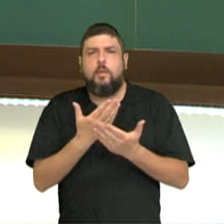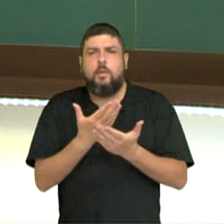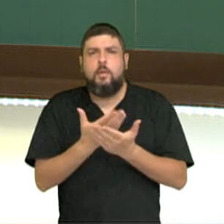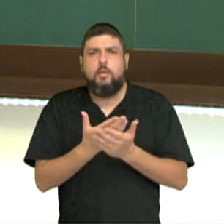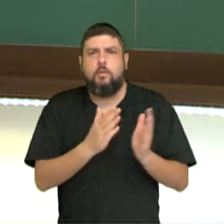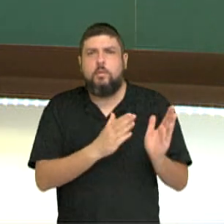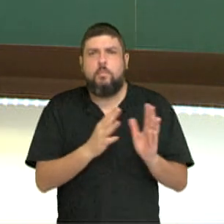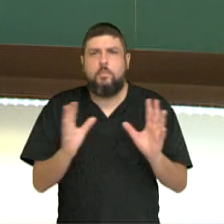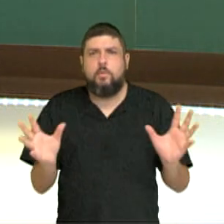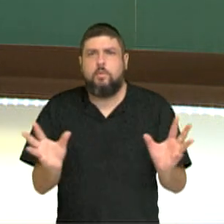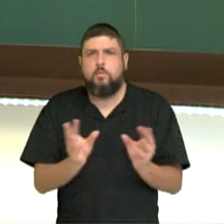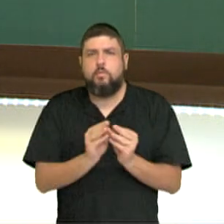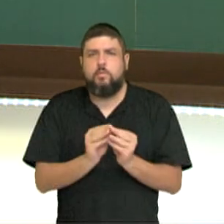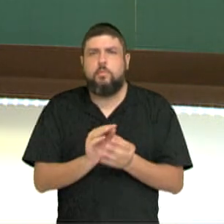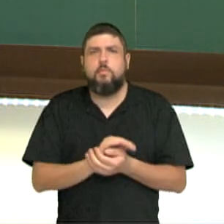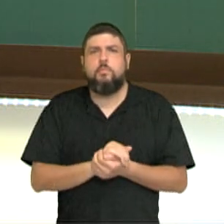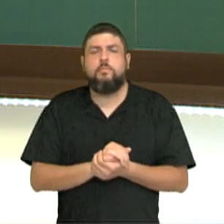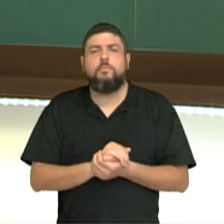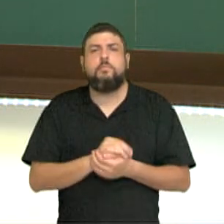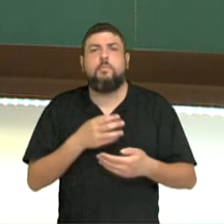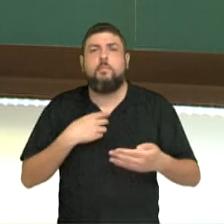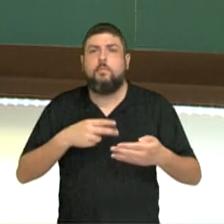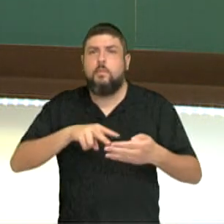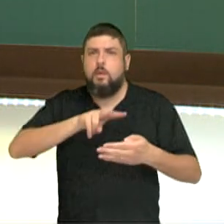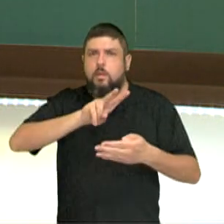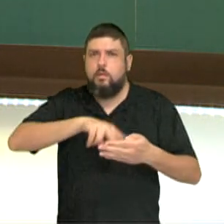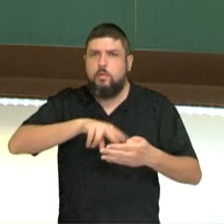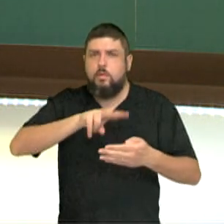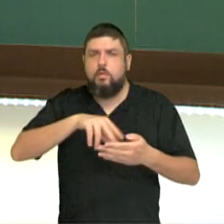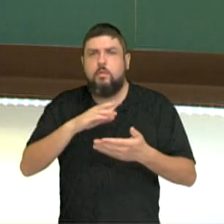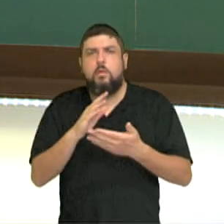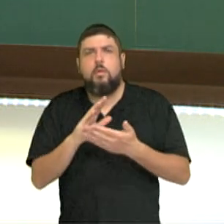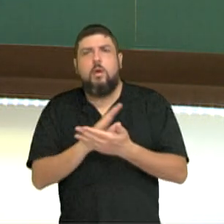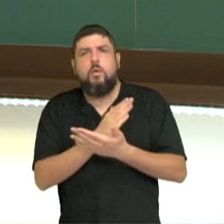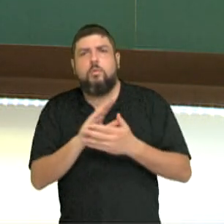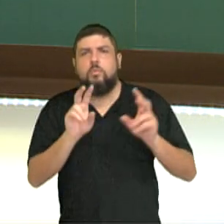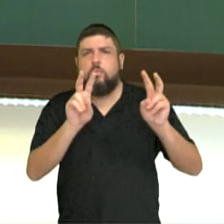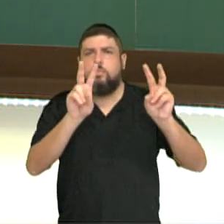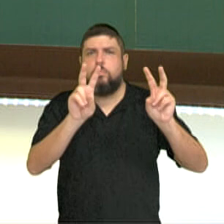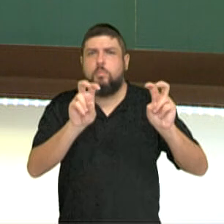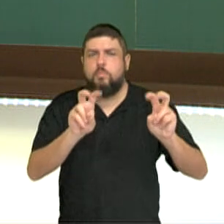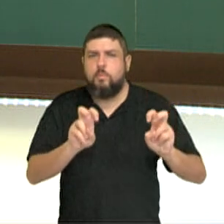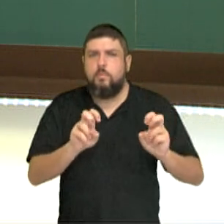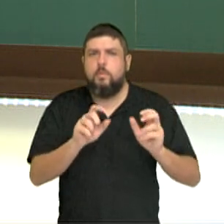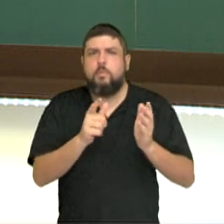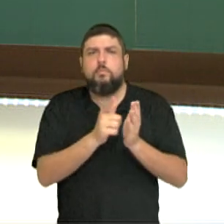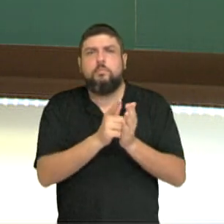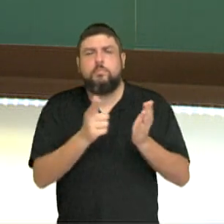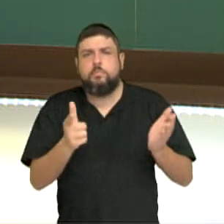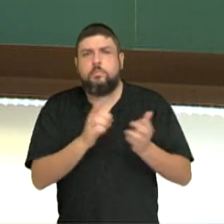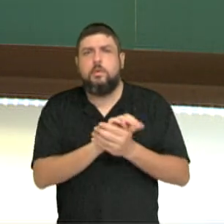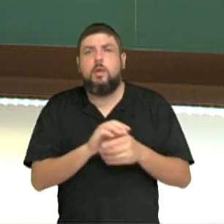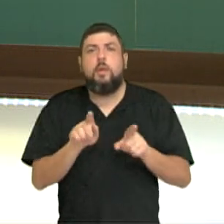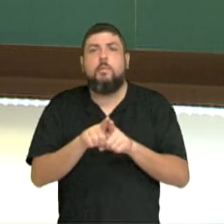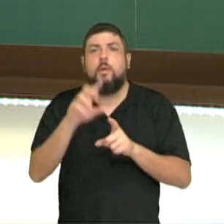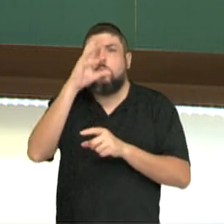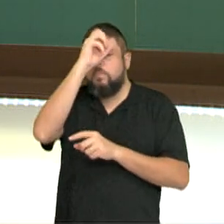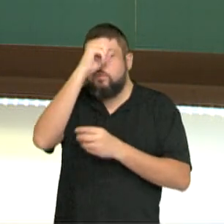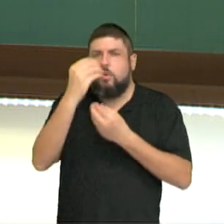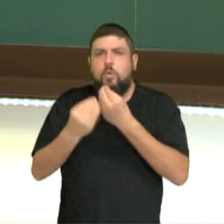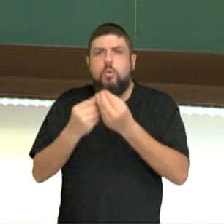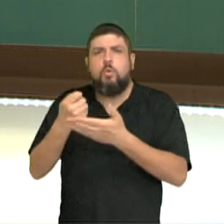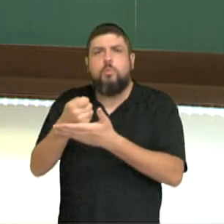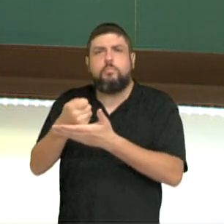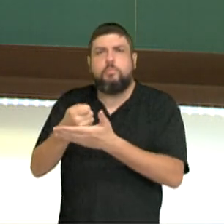nós trabalhamos, né? Nós lemos alguns títulos de notícias e aprendemos como se produz uma notícia,